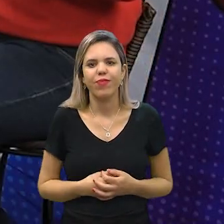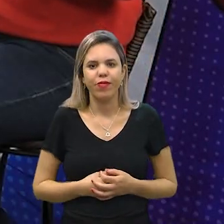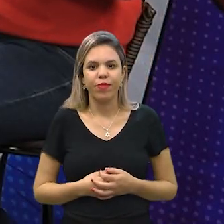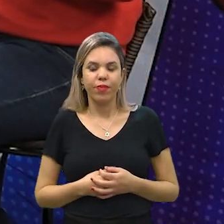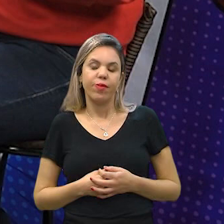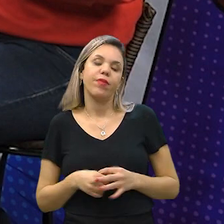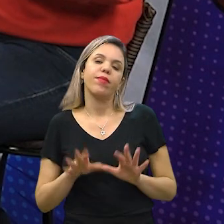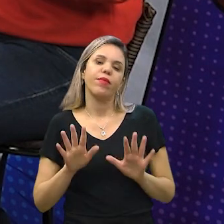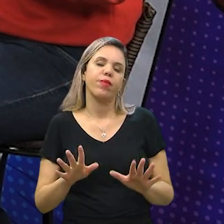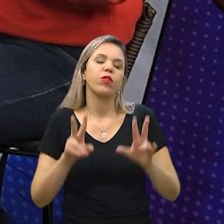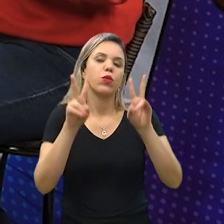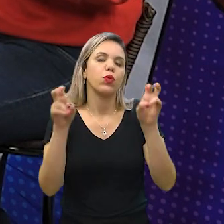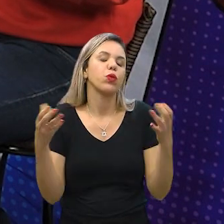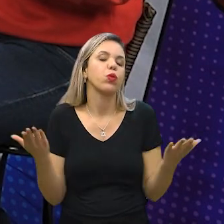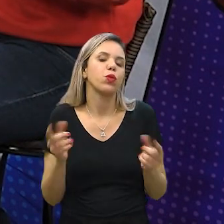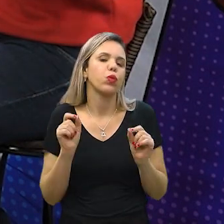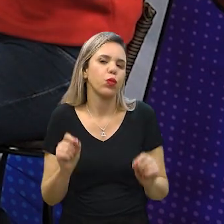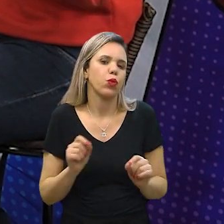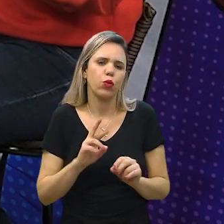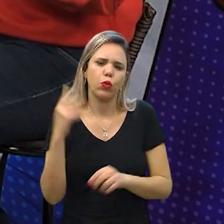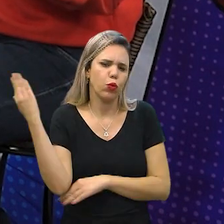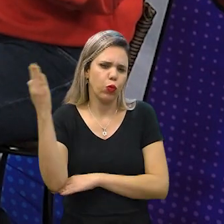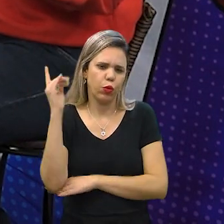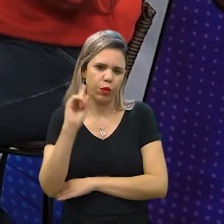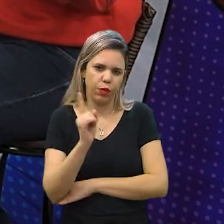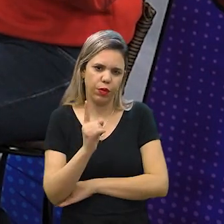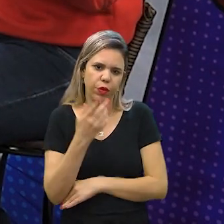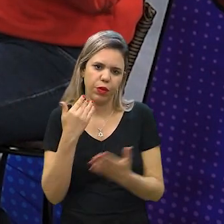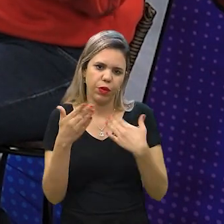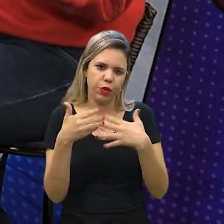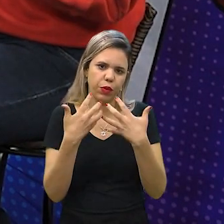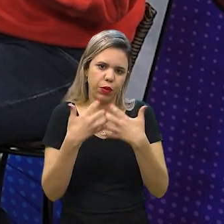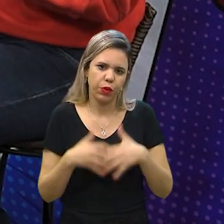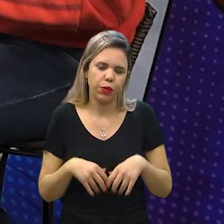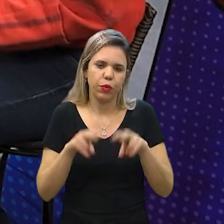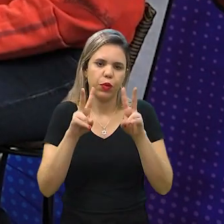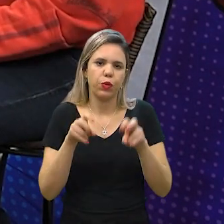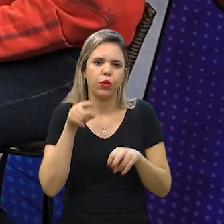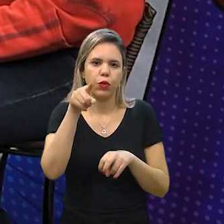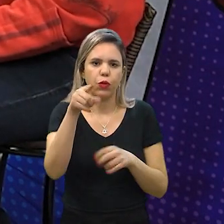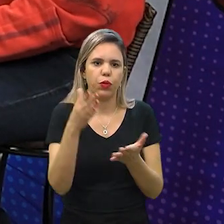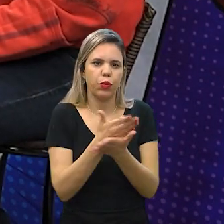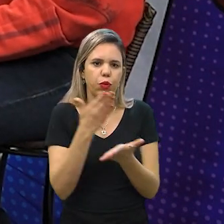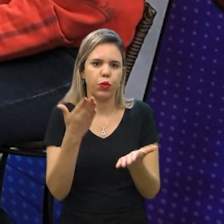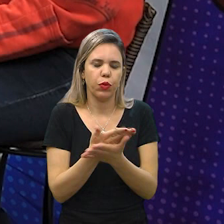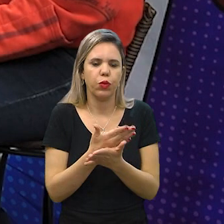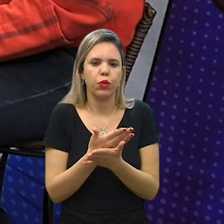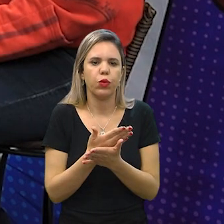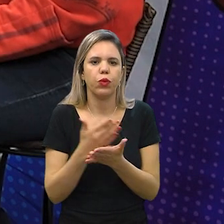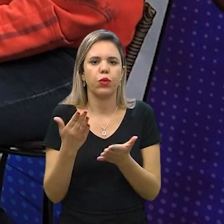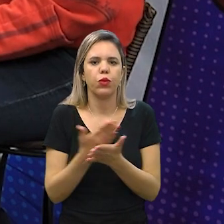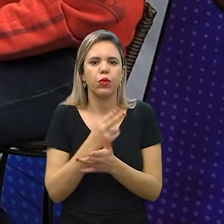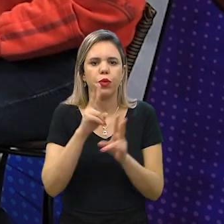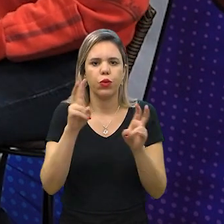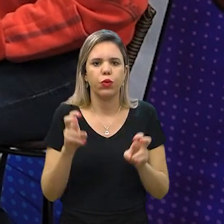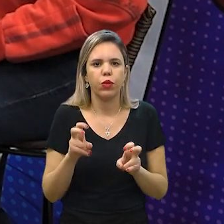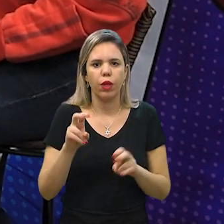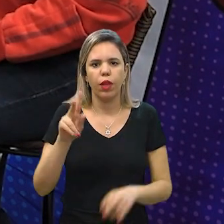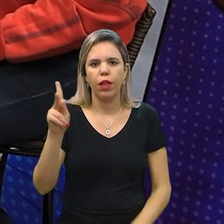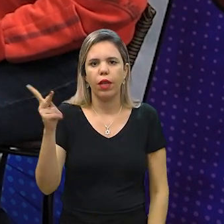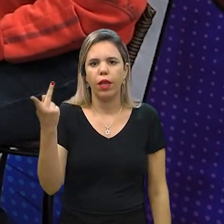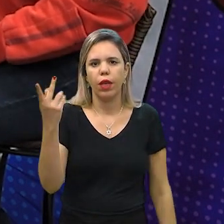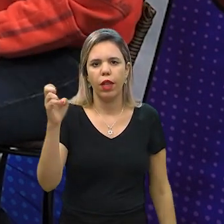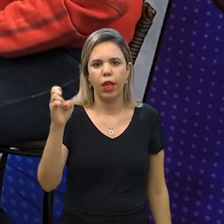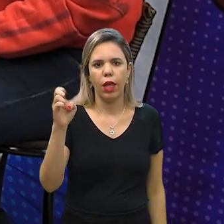Bom, mas o assunto hoje não é clima. A gente vai bater um papo sobre o seu livro. O livro chama